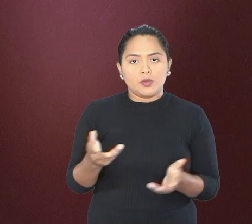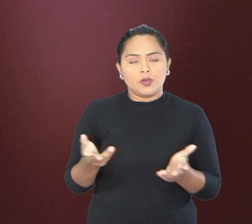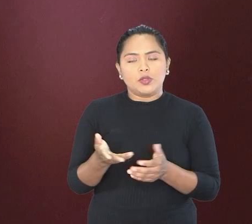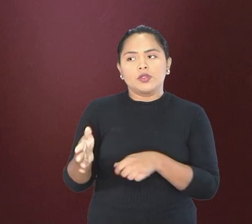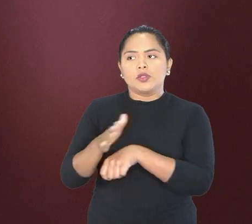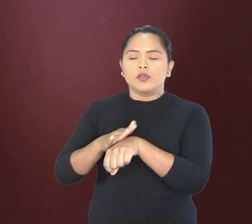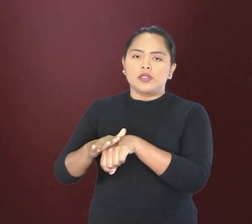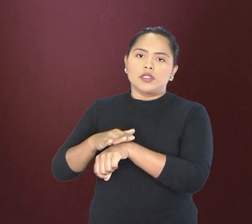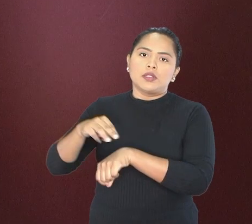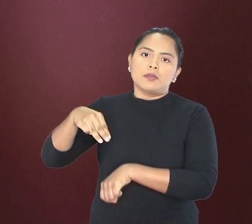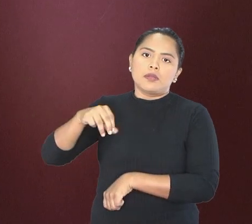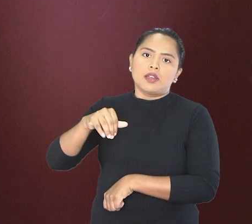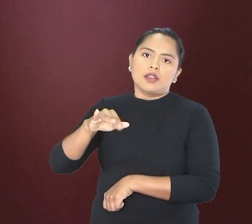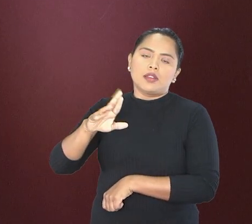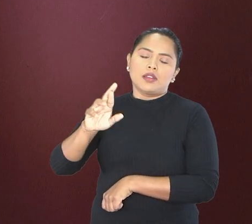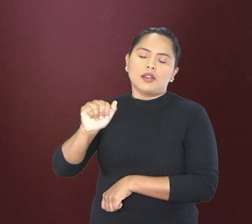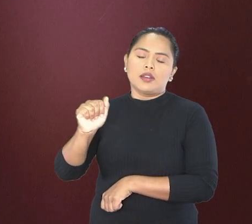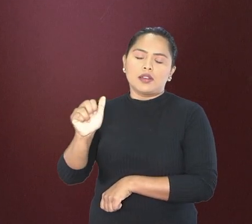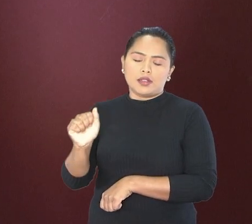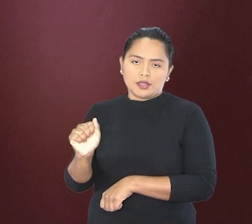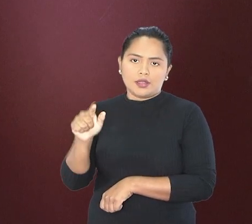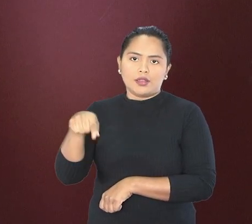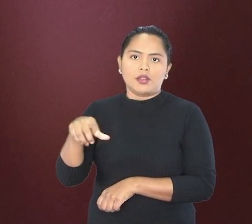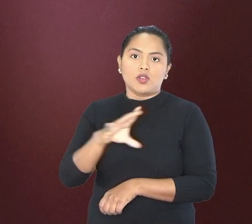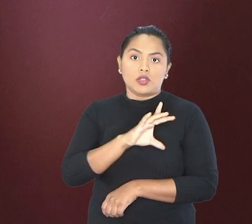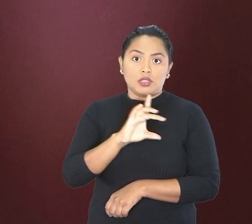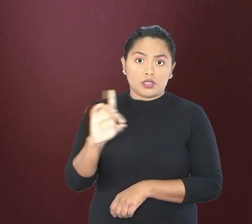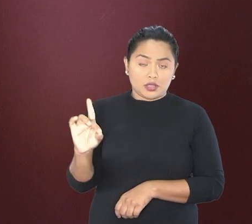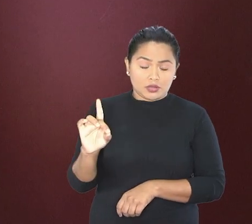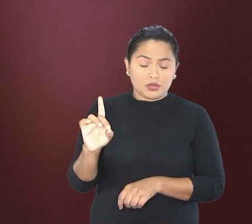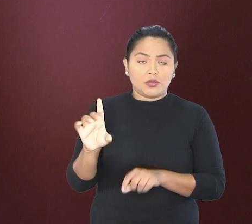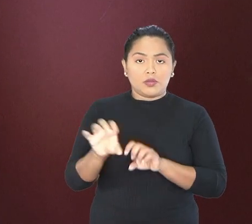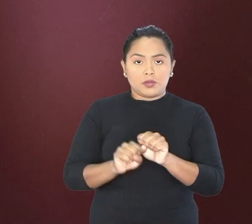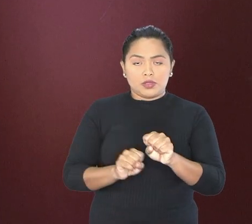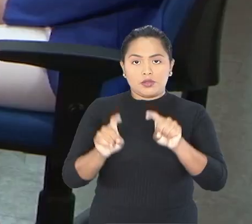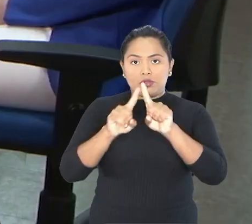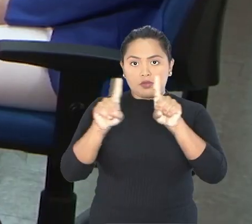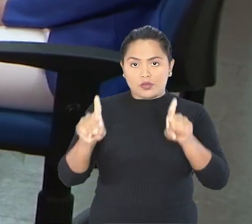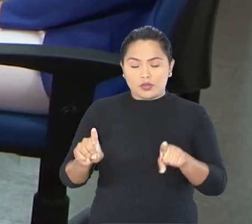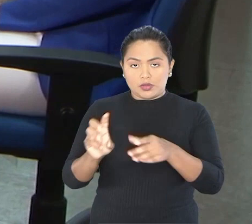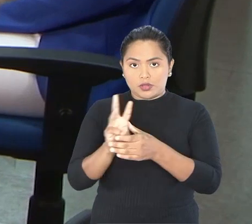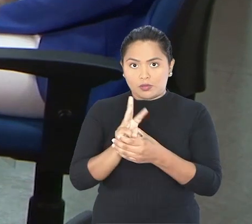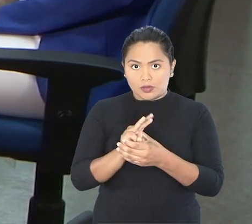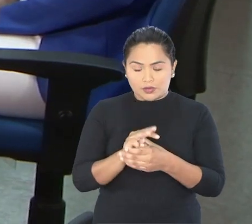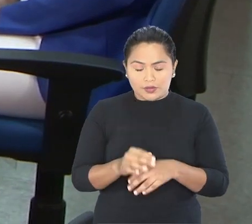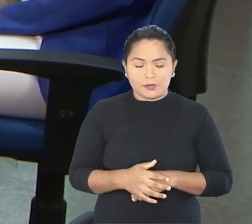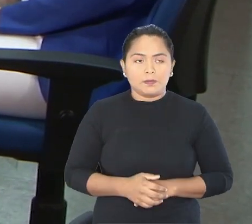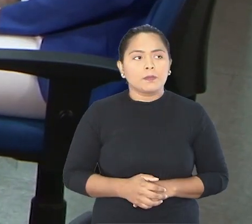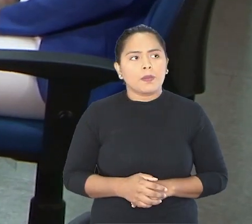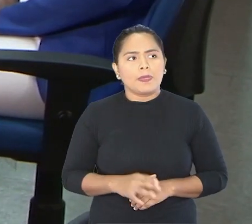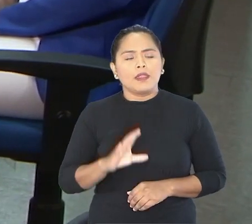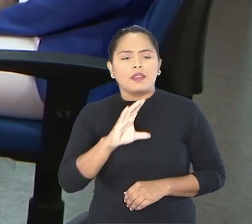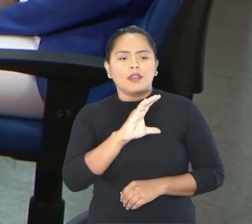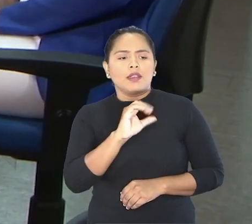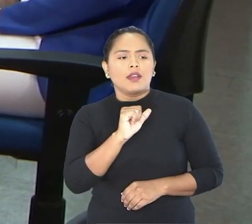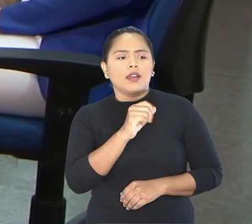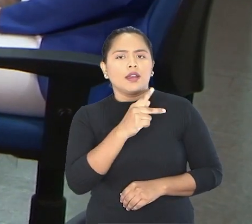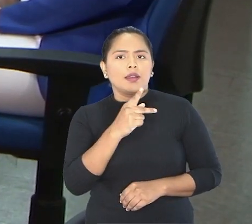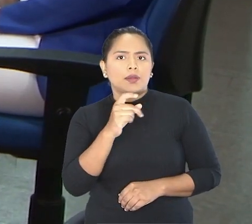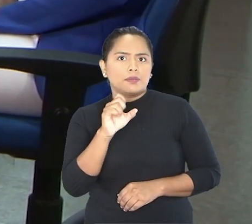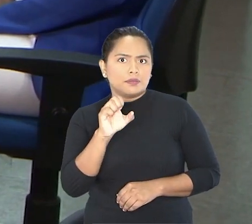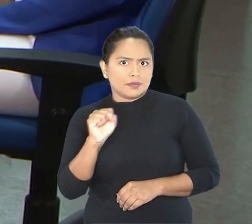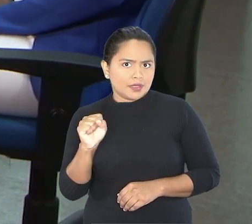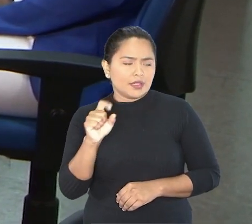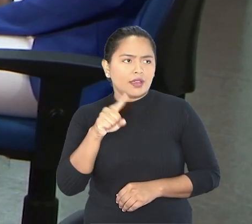que é coordenadora de capacitação do servidor da UFRR. Maiara, a CAPES também é responsável pelo processo de